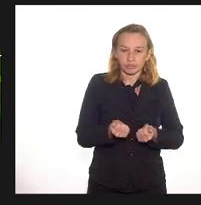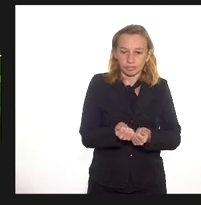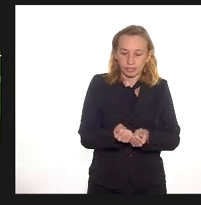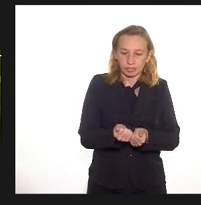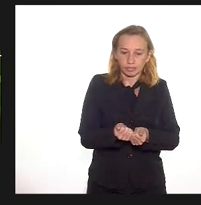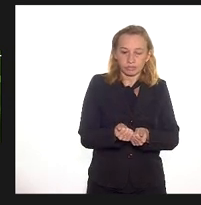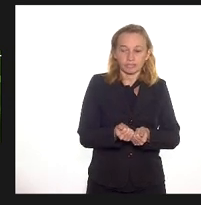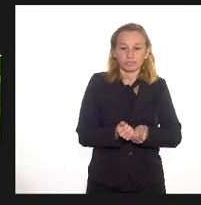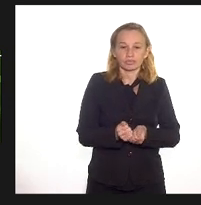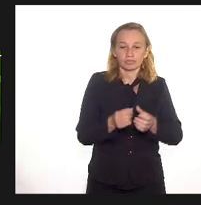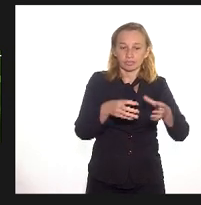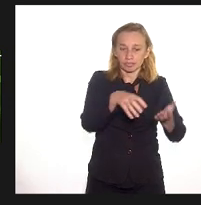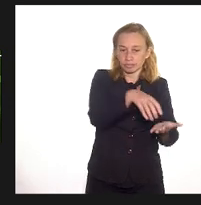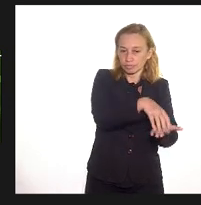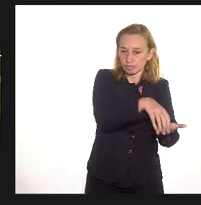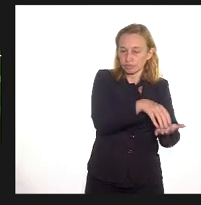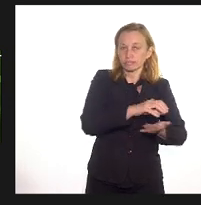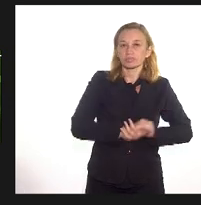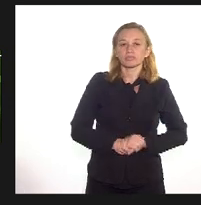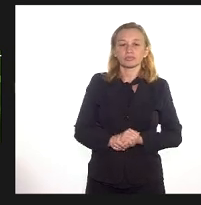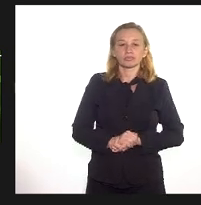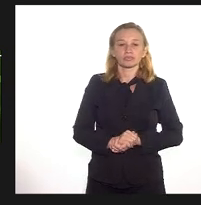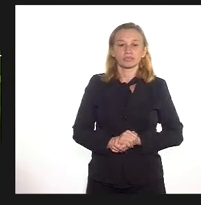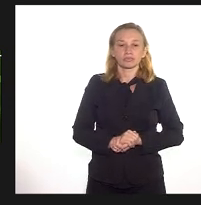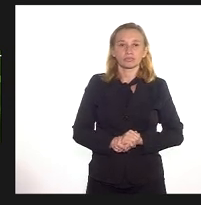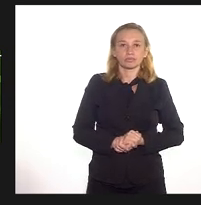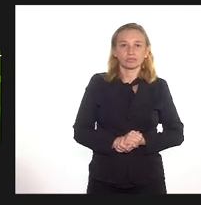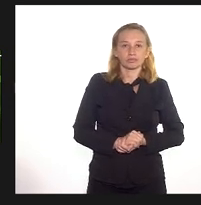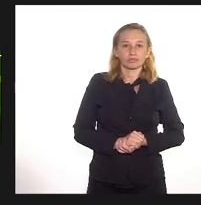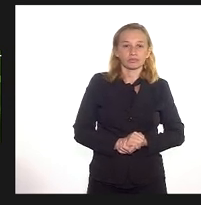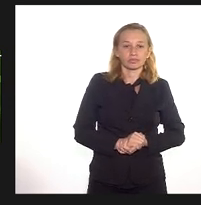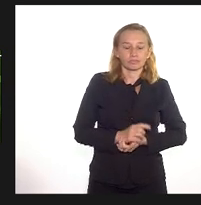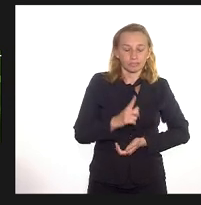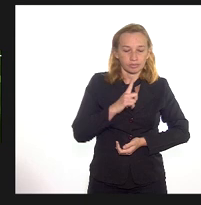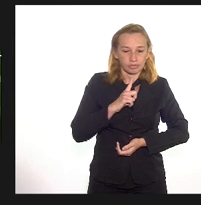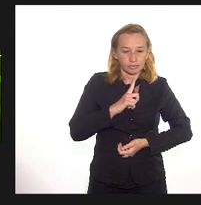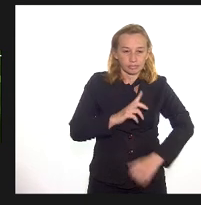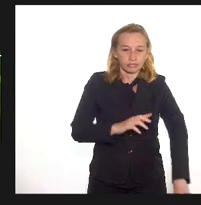a essa unidade. E nós temos